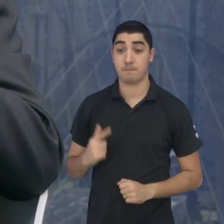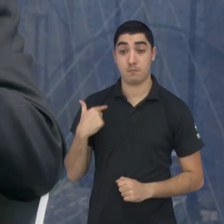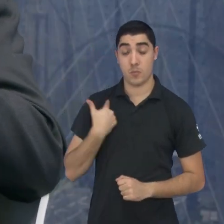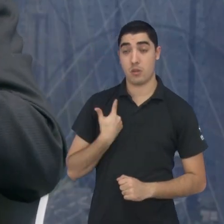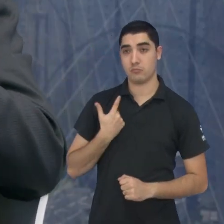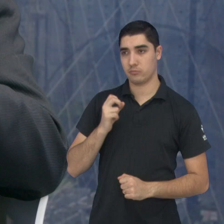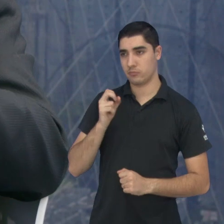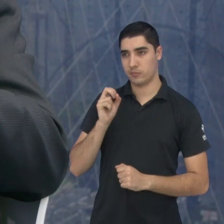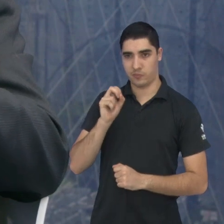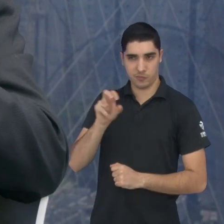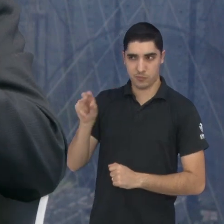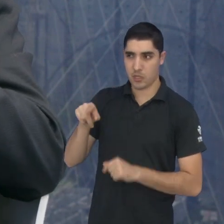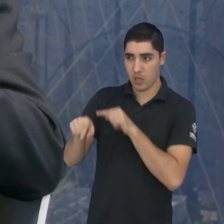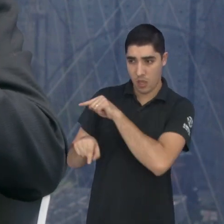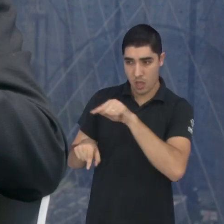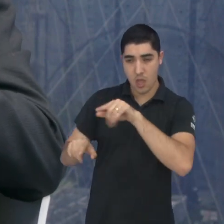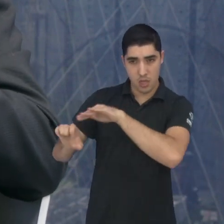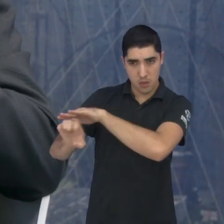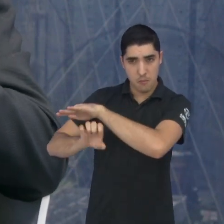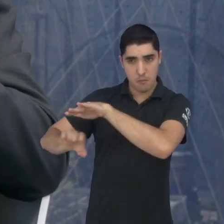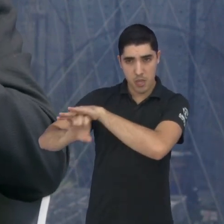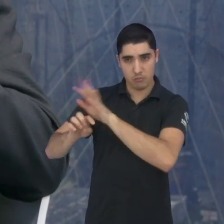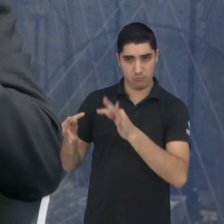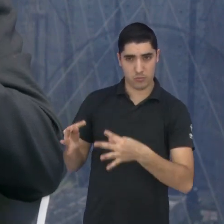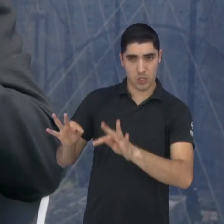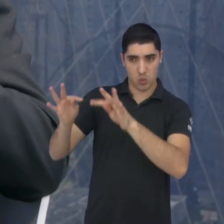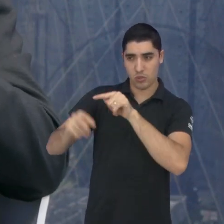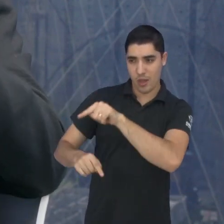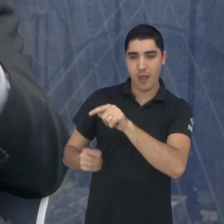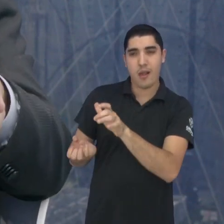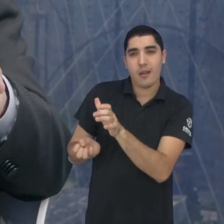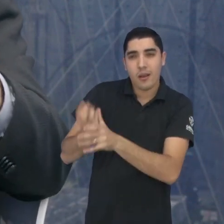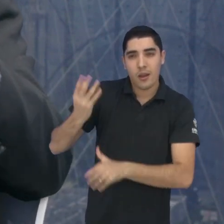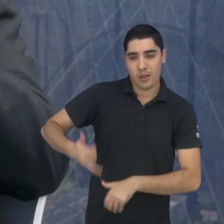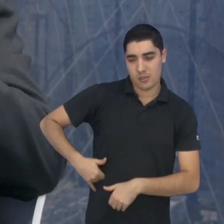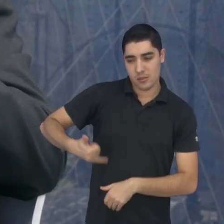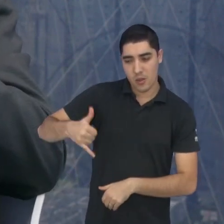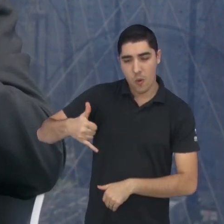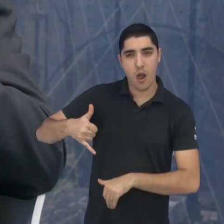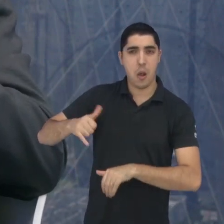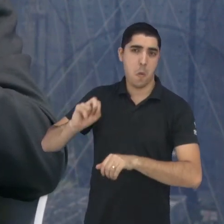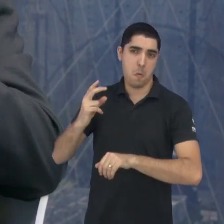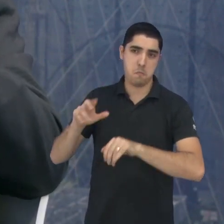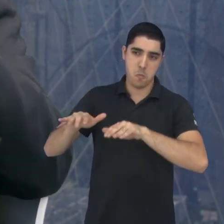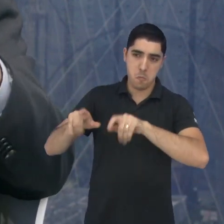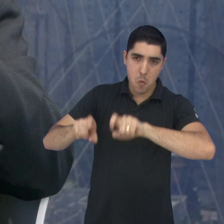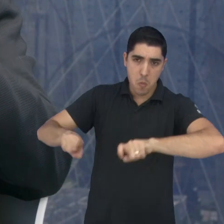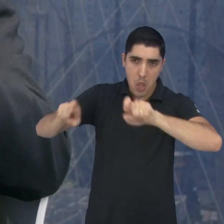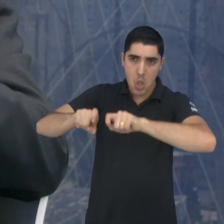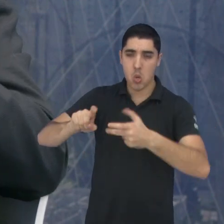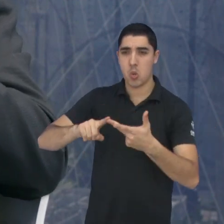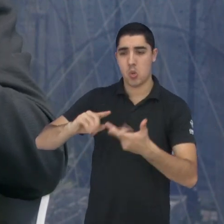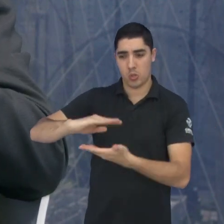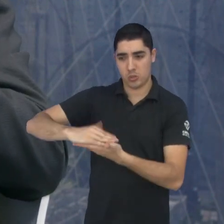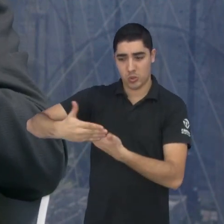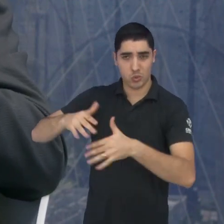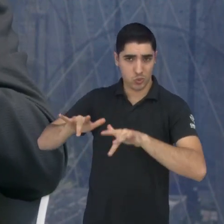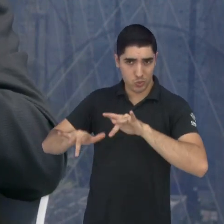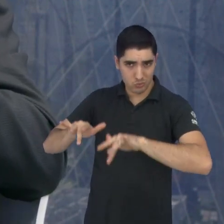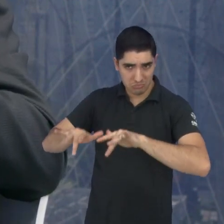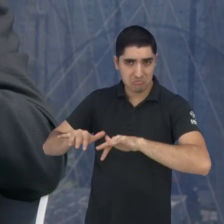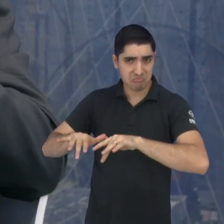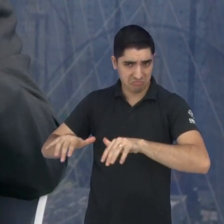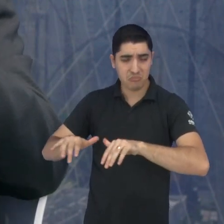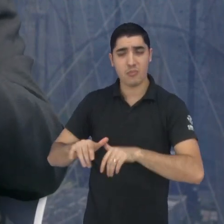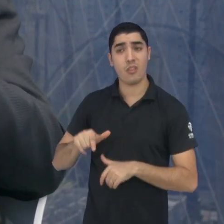de tecnologia, as fabricantes de smartphones, de computadores, notebooks, já vêm trazendo alguns mecanismos